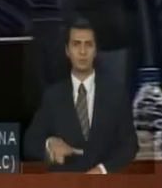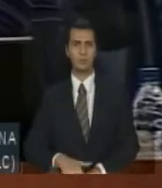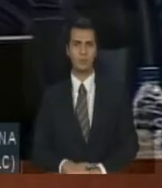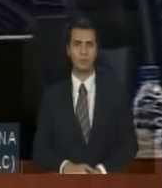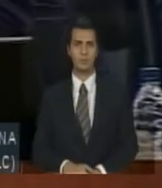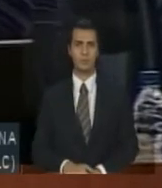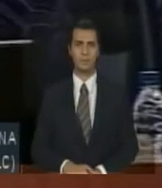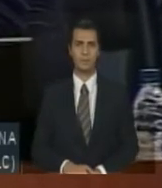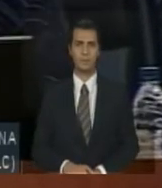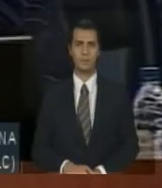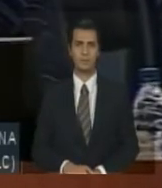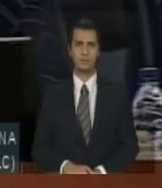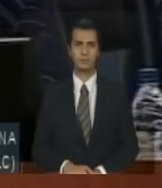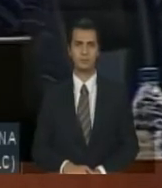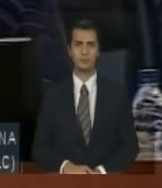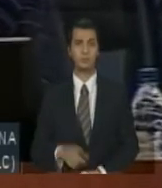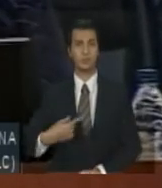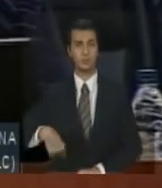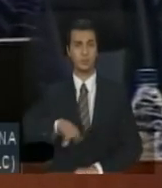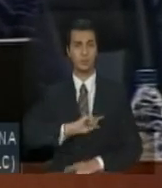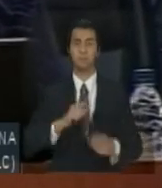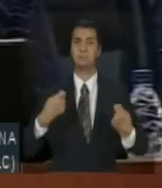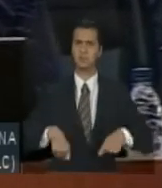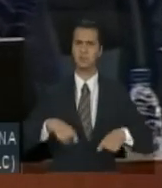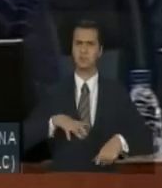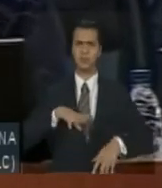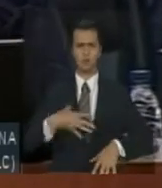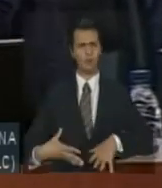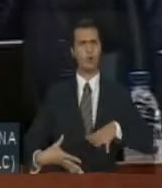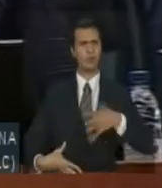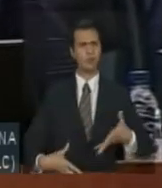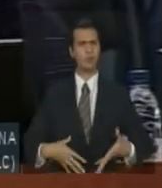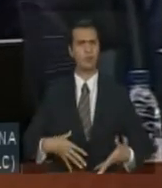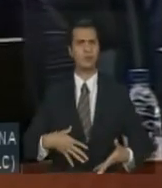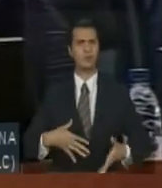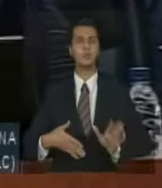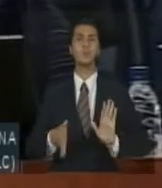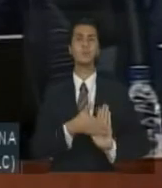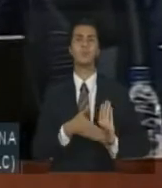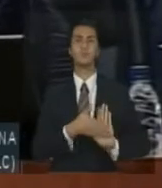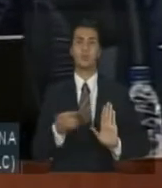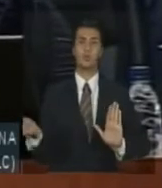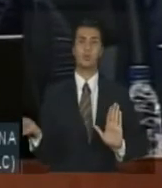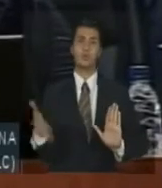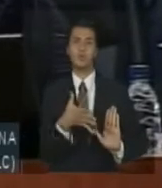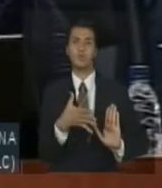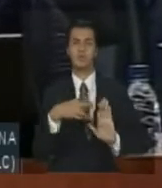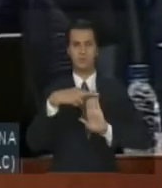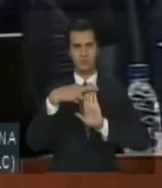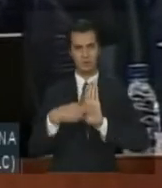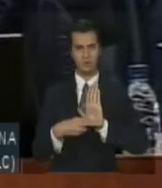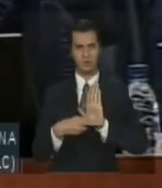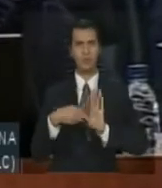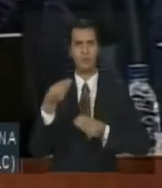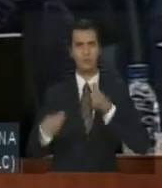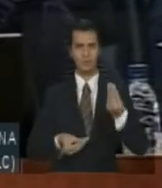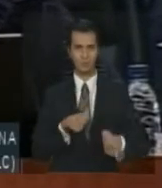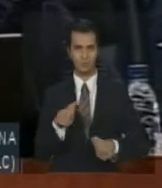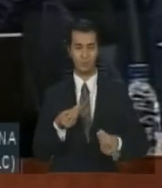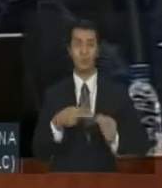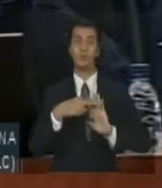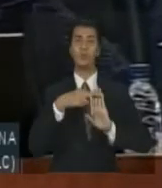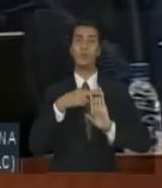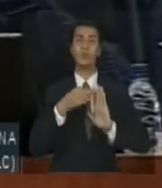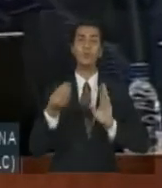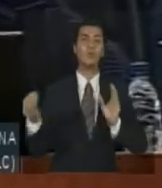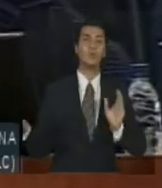Nós devemos ter a ousadia de propor um novo paradigma, um novo modelo